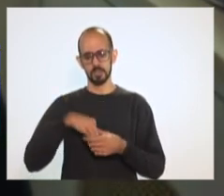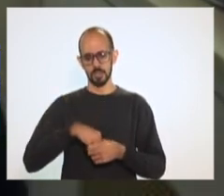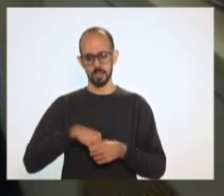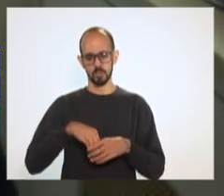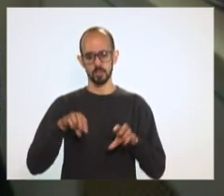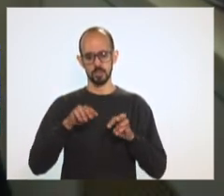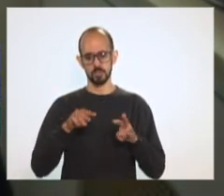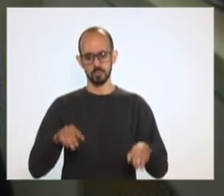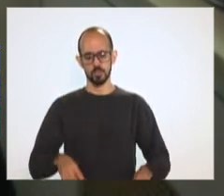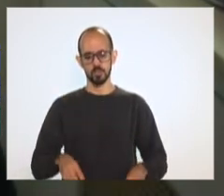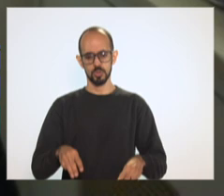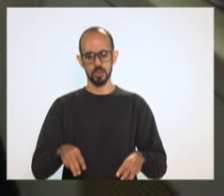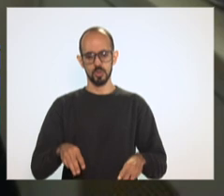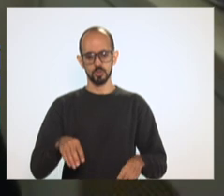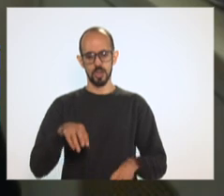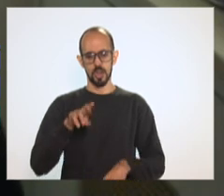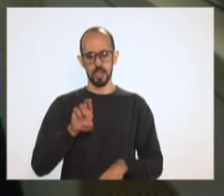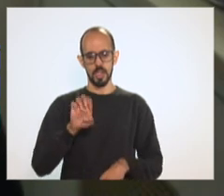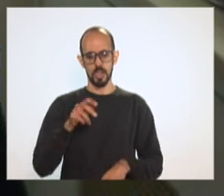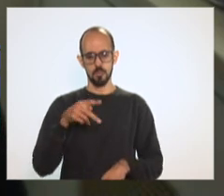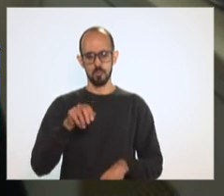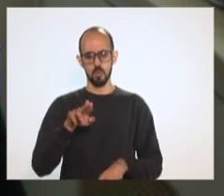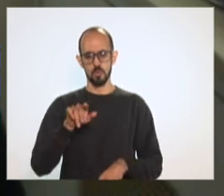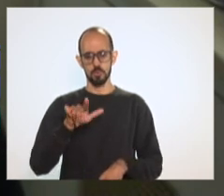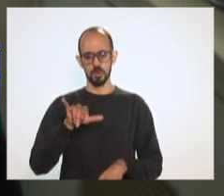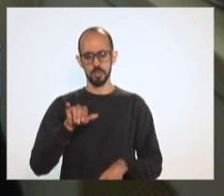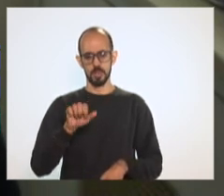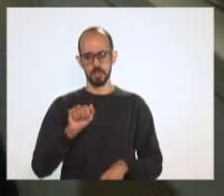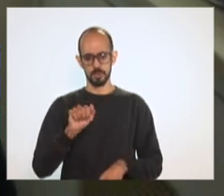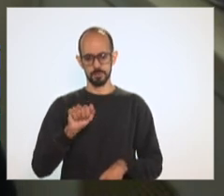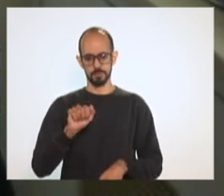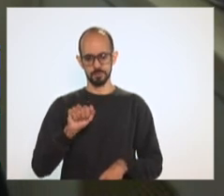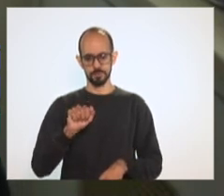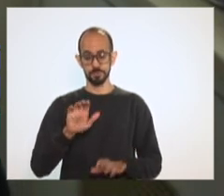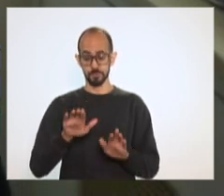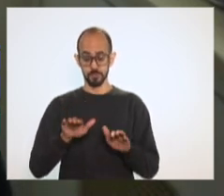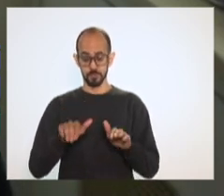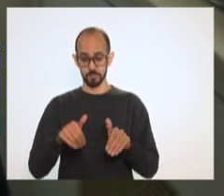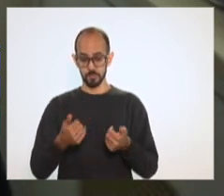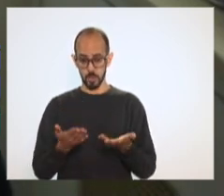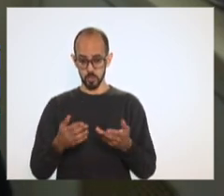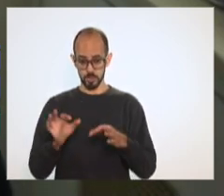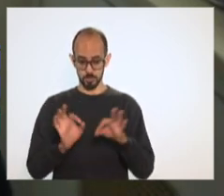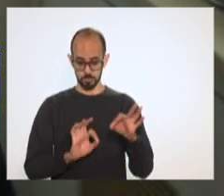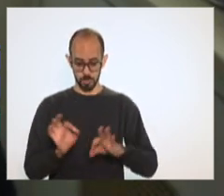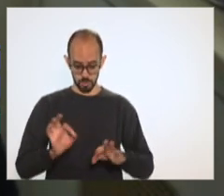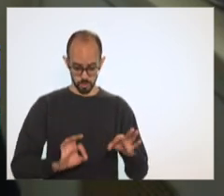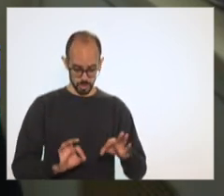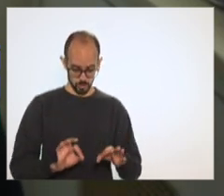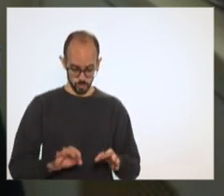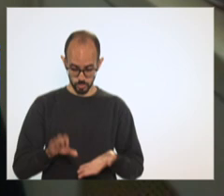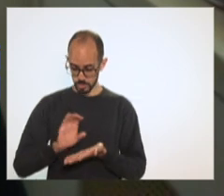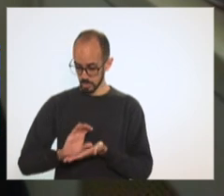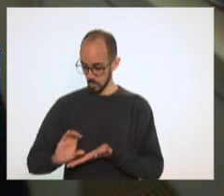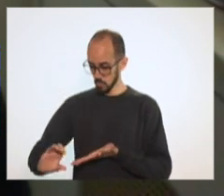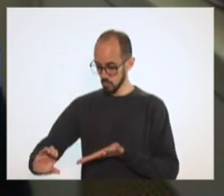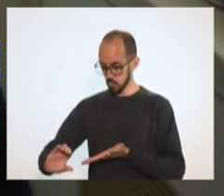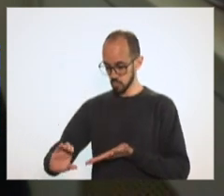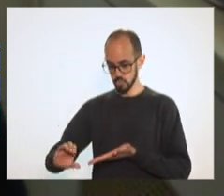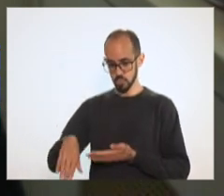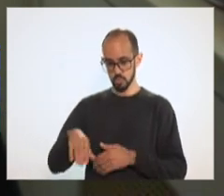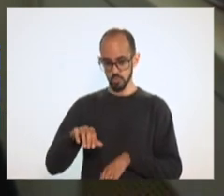então este projeto o fundo da cultura é um mero